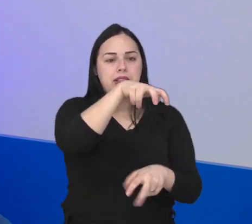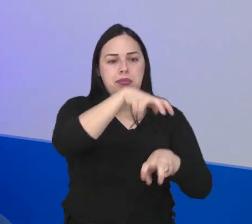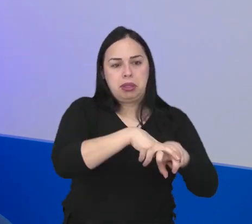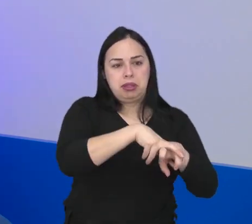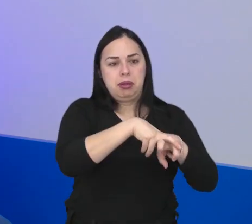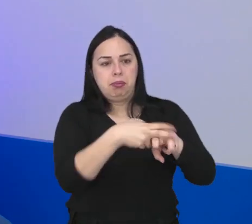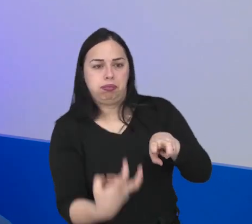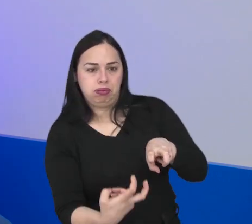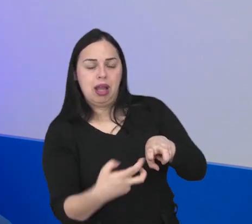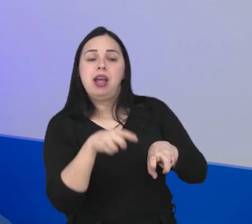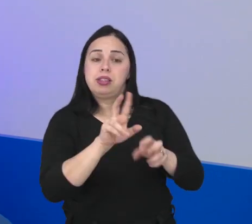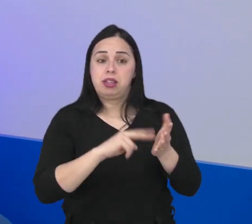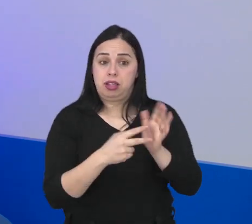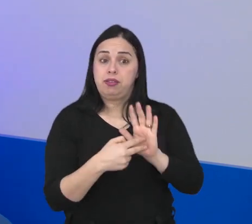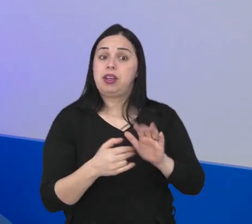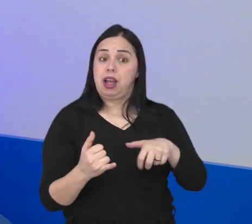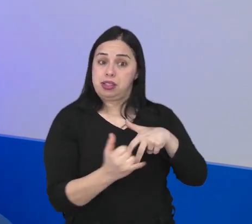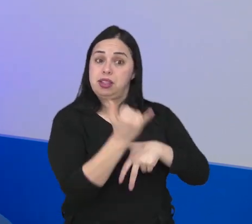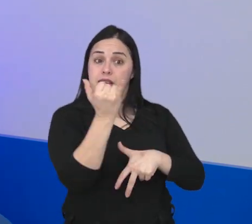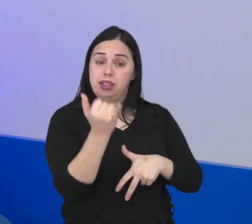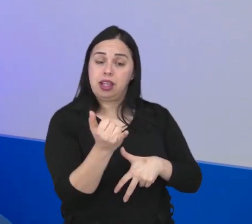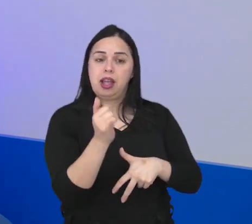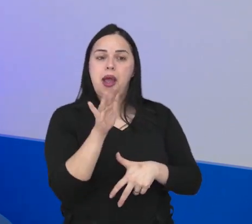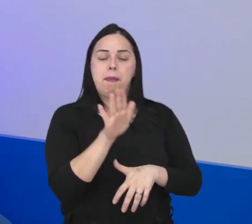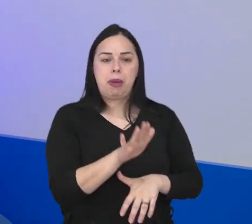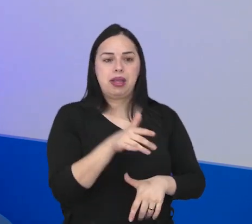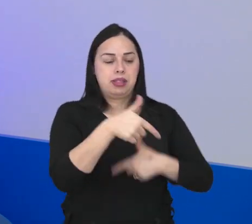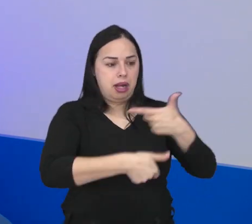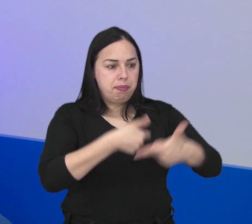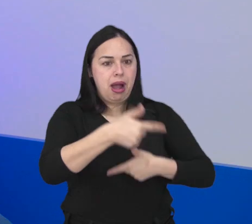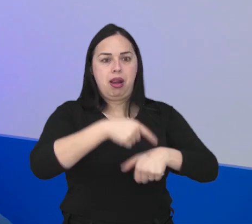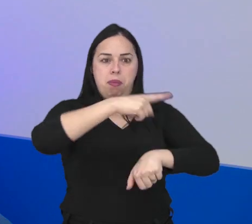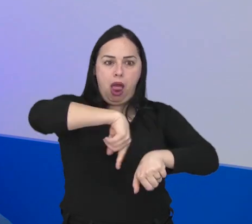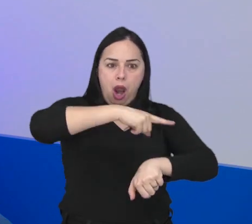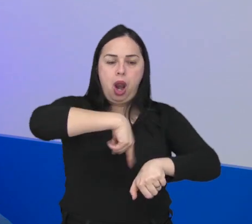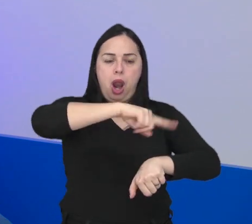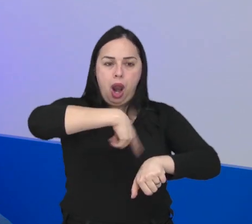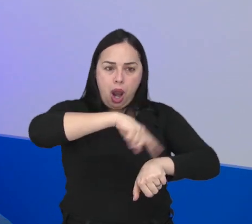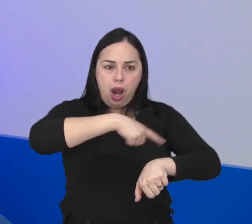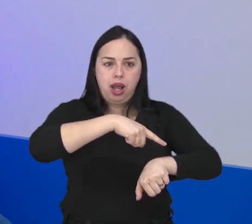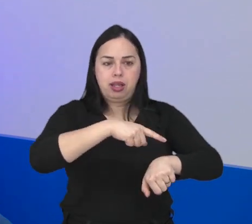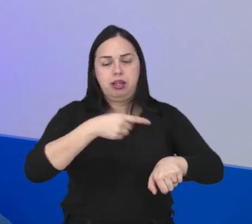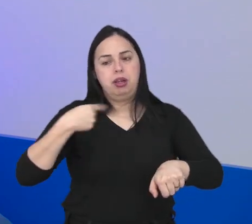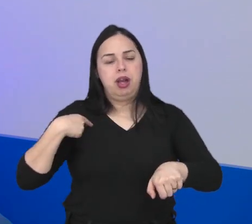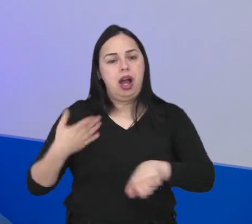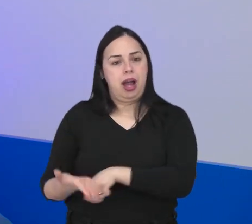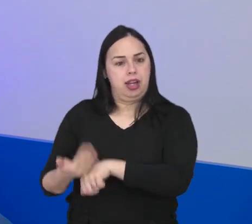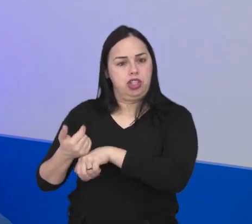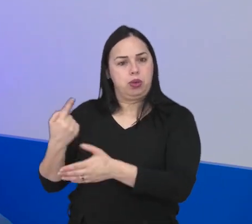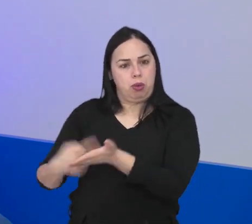trabalhando, caiu da cadeira, isso é acidente de trabalho. Se você trabalha mais horas por dia do que